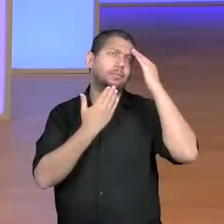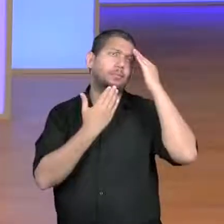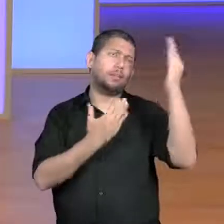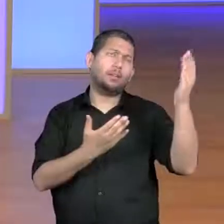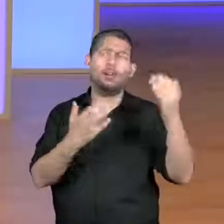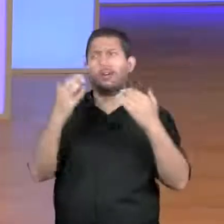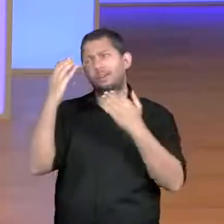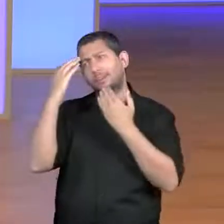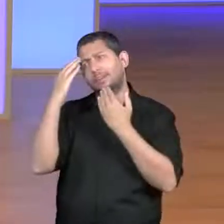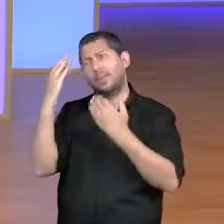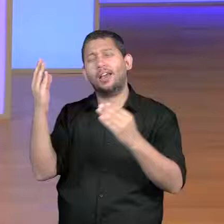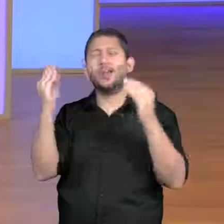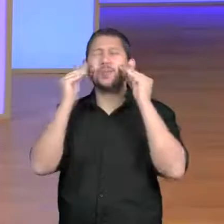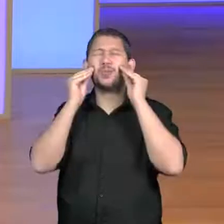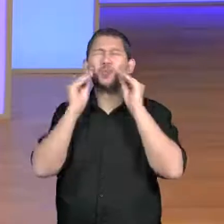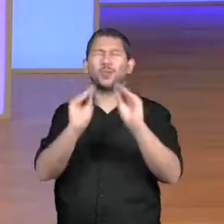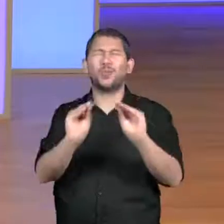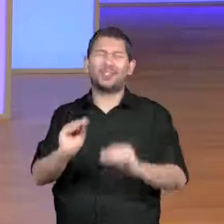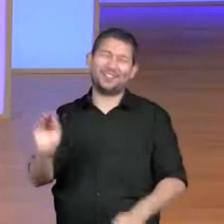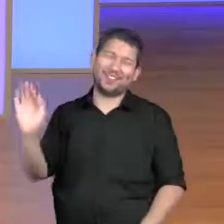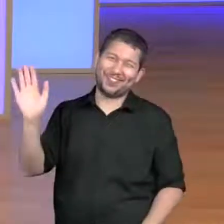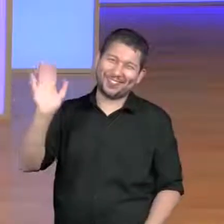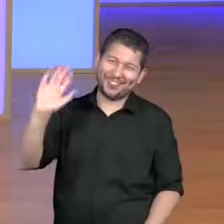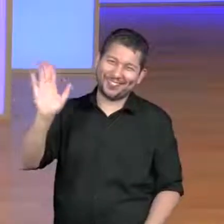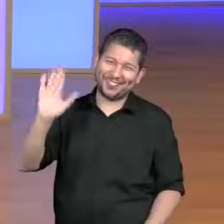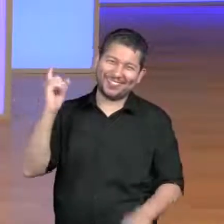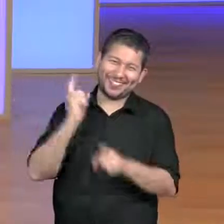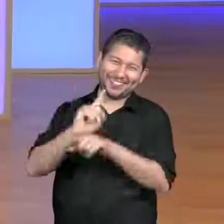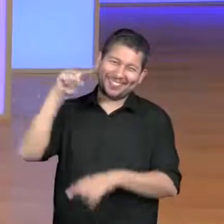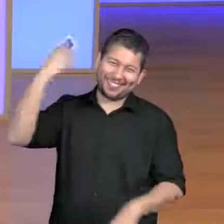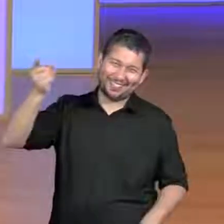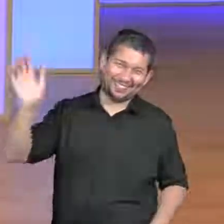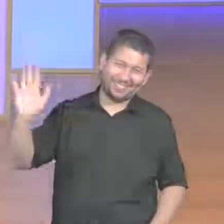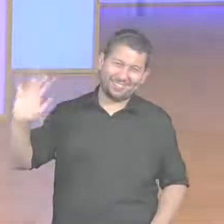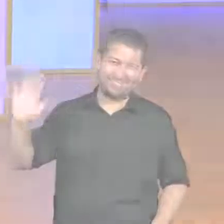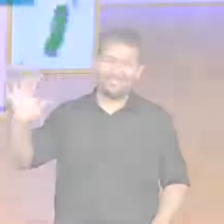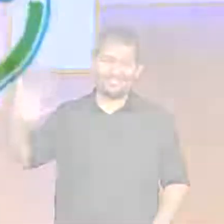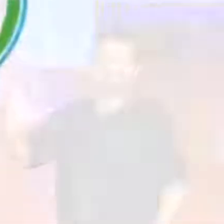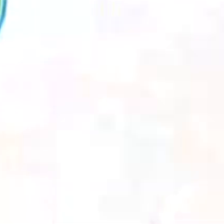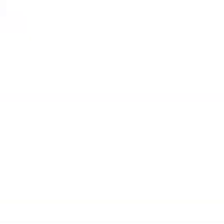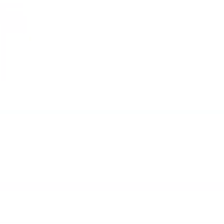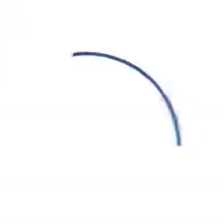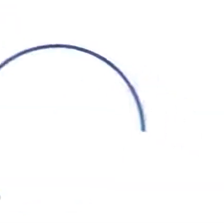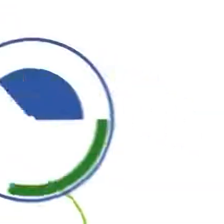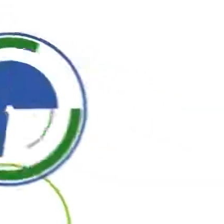Pro. Um beijinho para vocês. Tchau, tchau, galera. Até as próximas aulas.